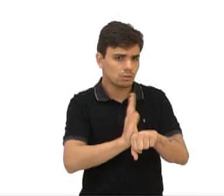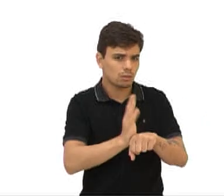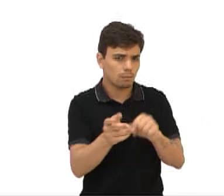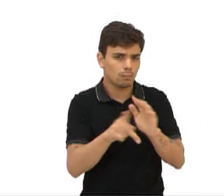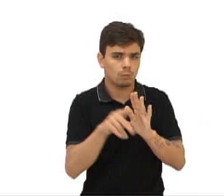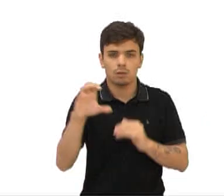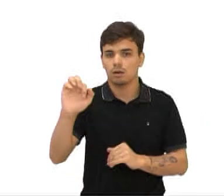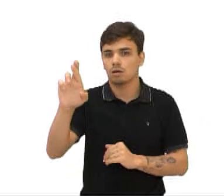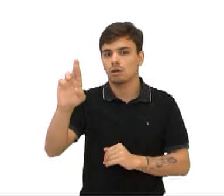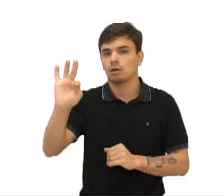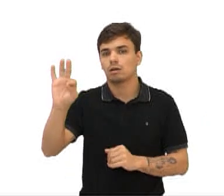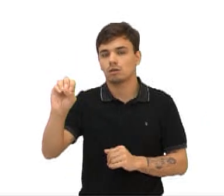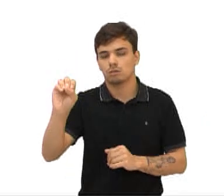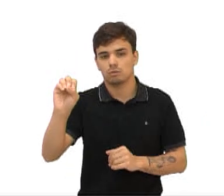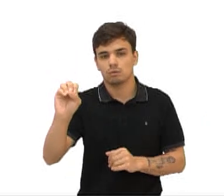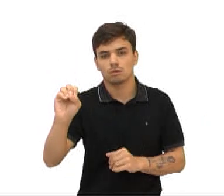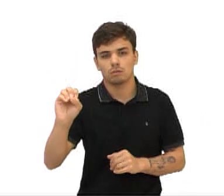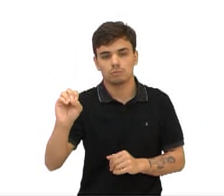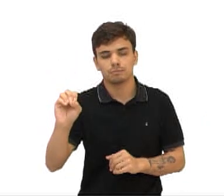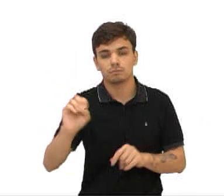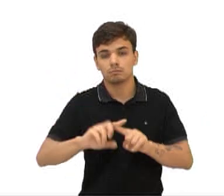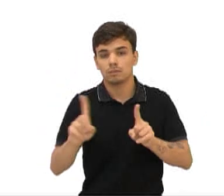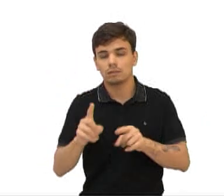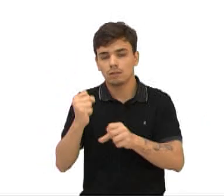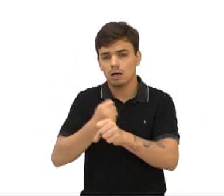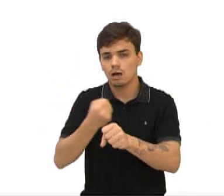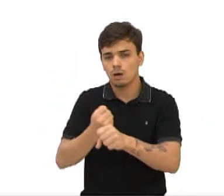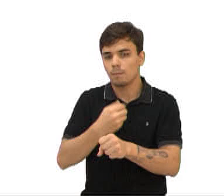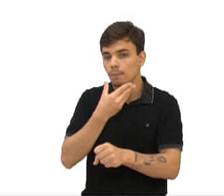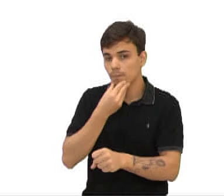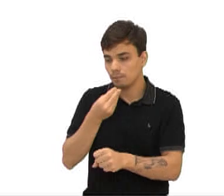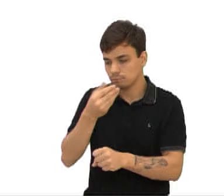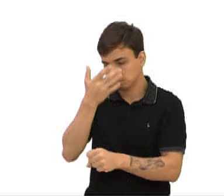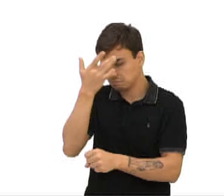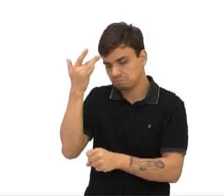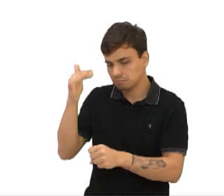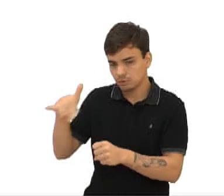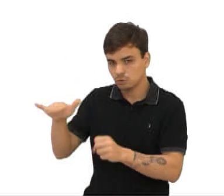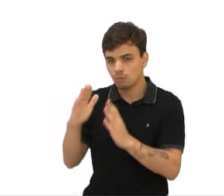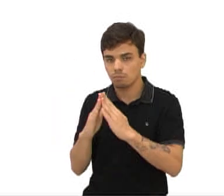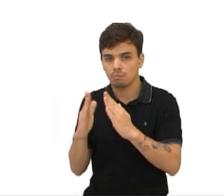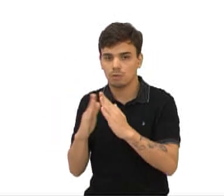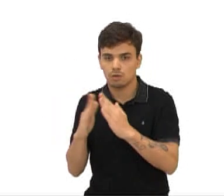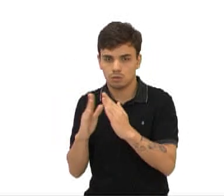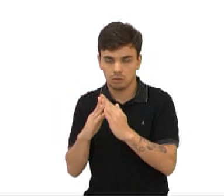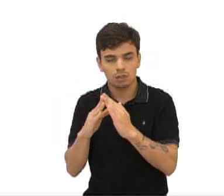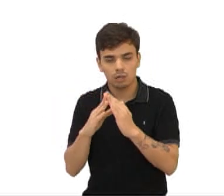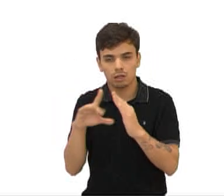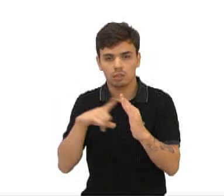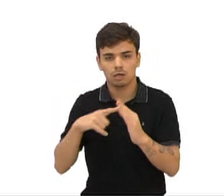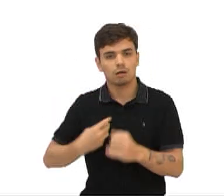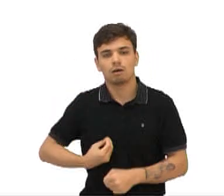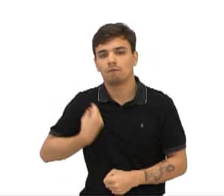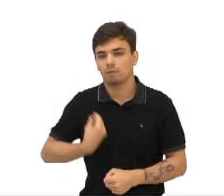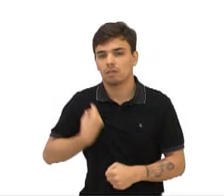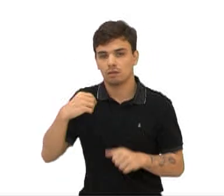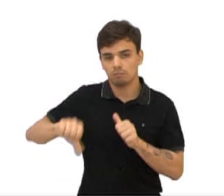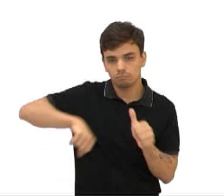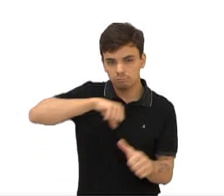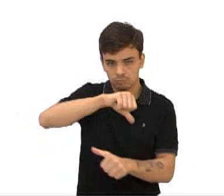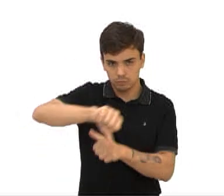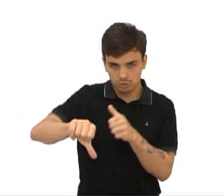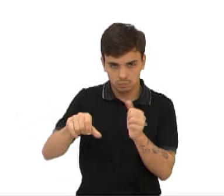do Ceará. Na obra, os moradores do até então vilarejo nordestino têm suas vidas modificadas